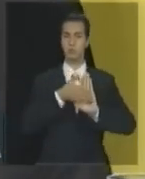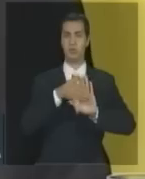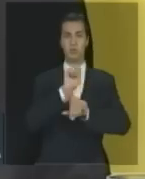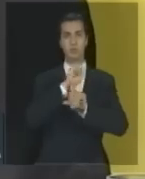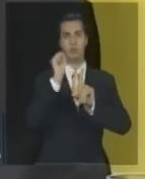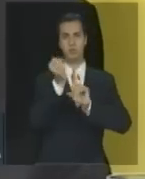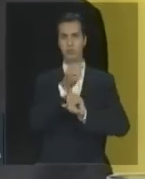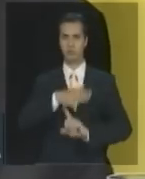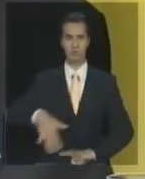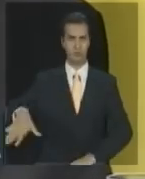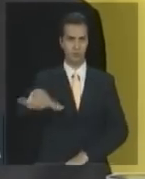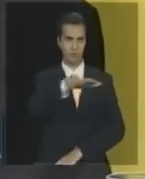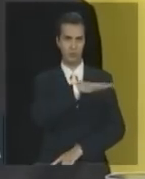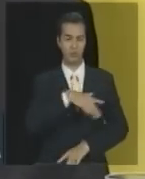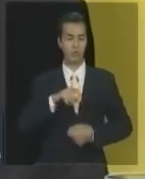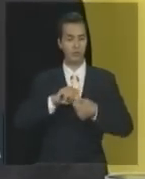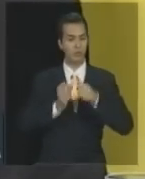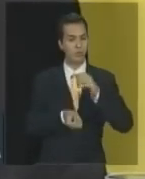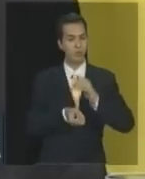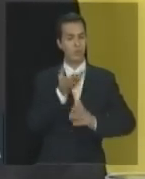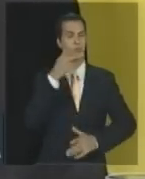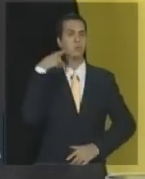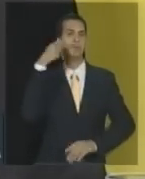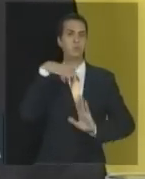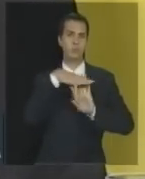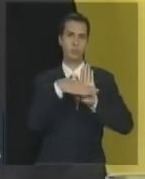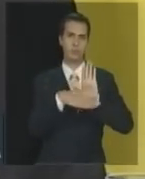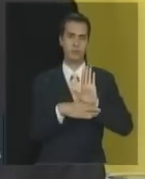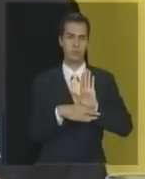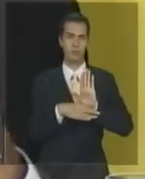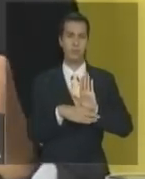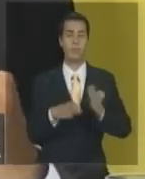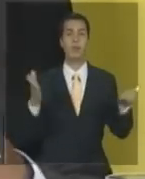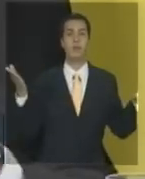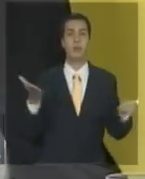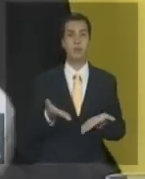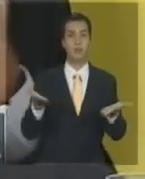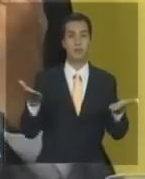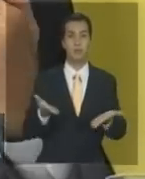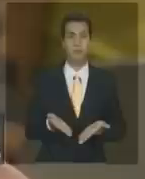sociedade para suas políticas públicas. Esta agora é